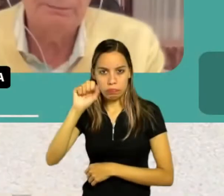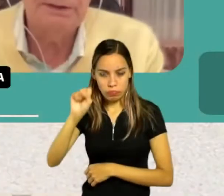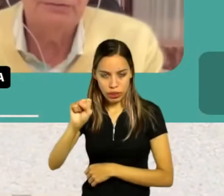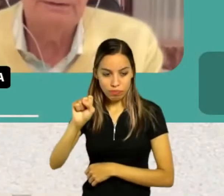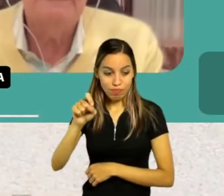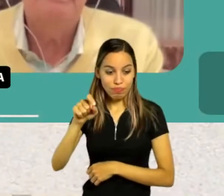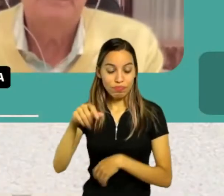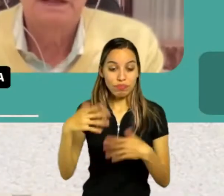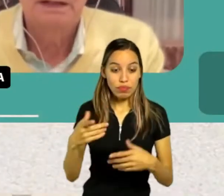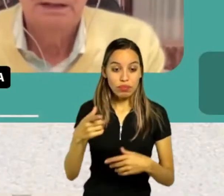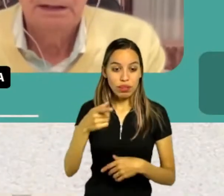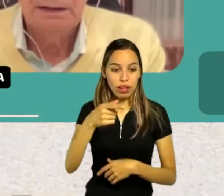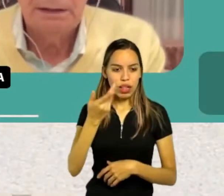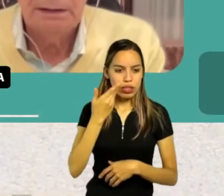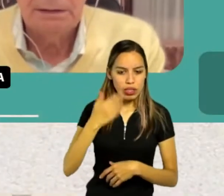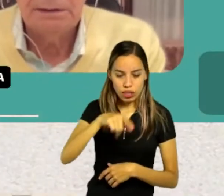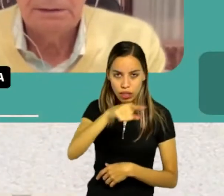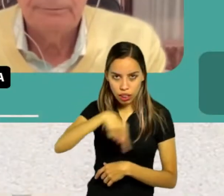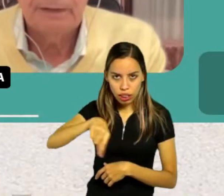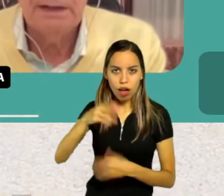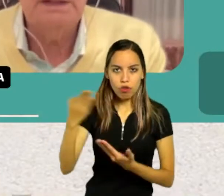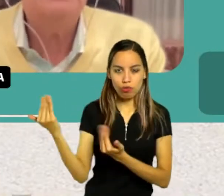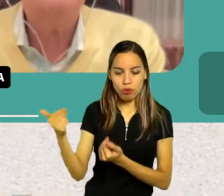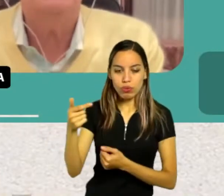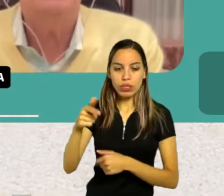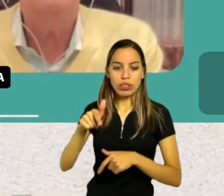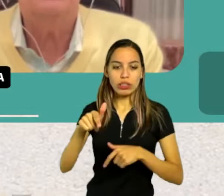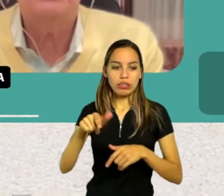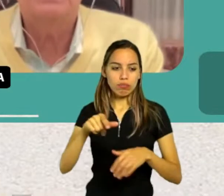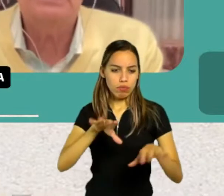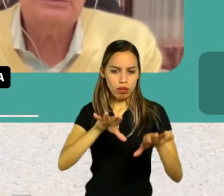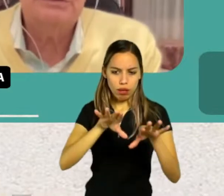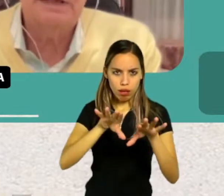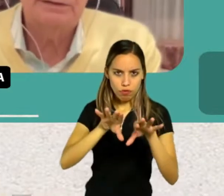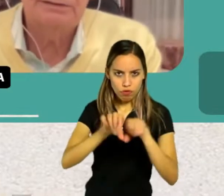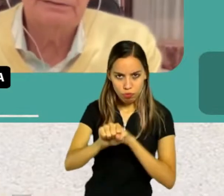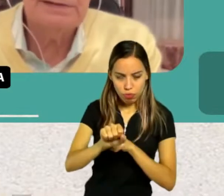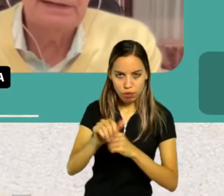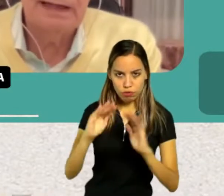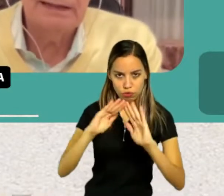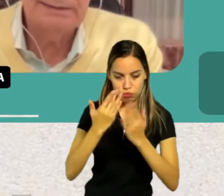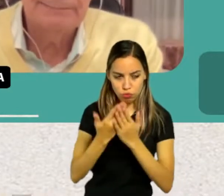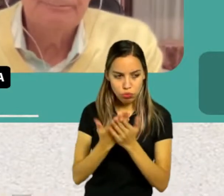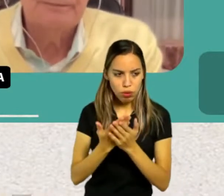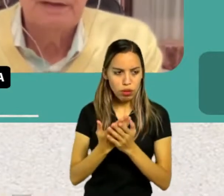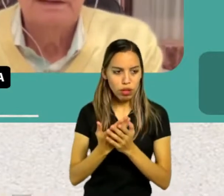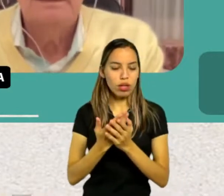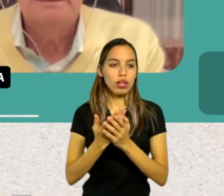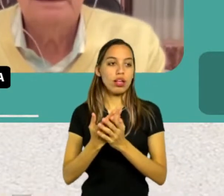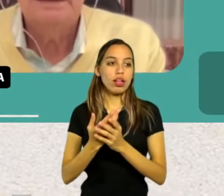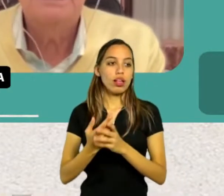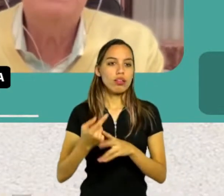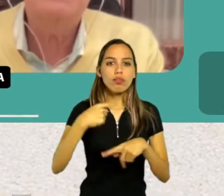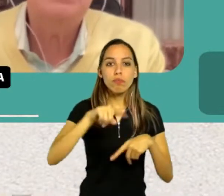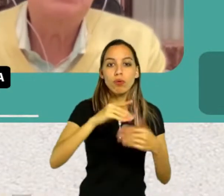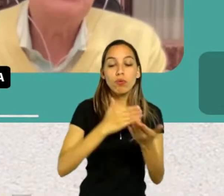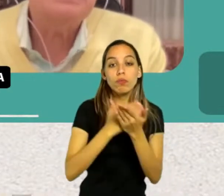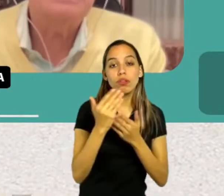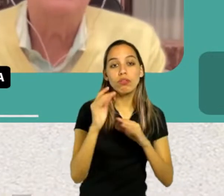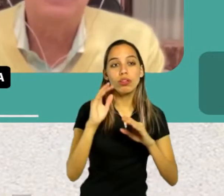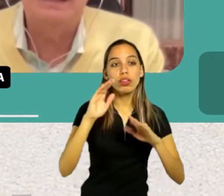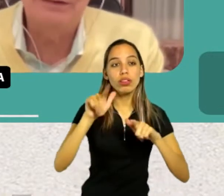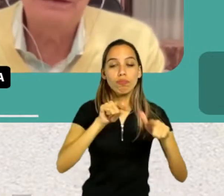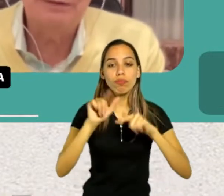bairro fabril, né? E ele dizia, não, meus filhos vão estudar na universidade. E as